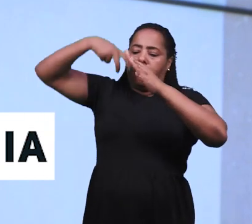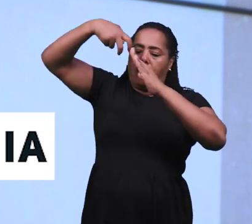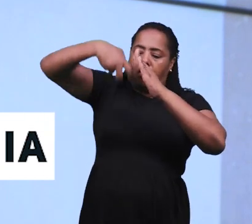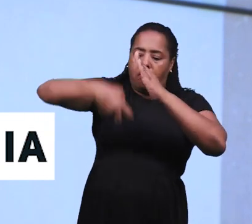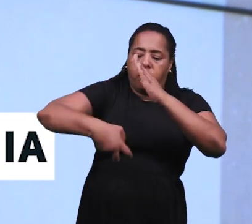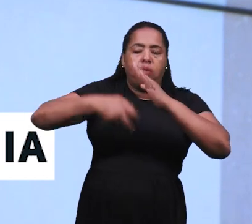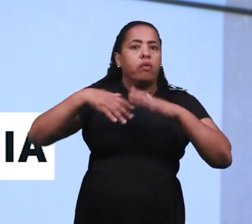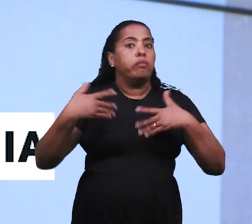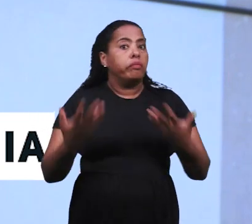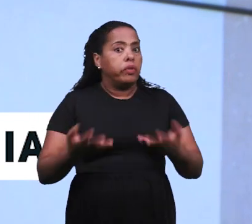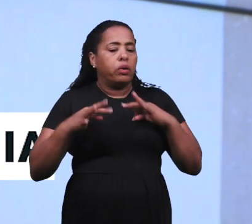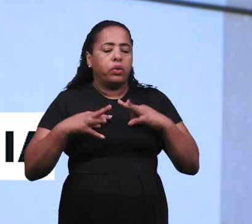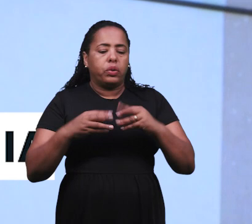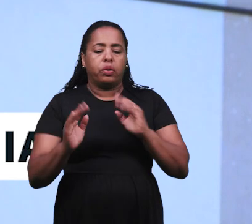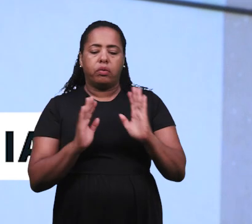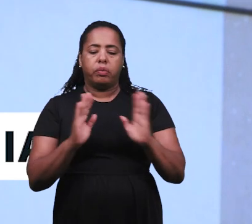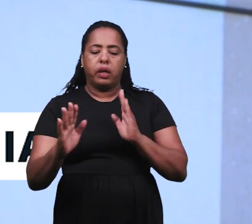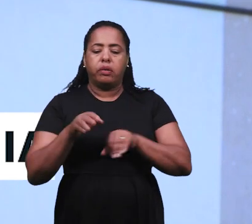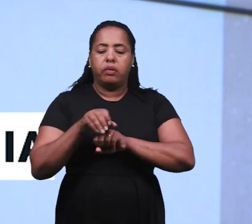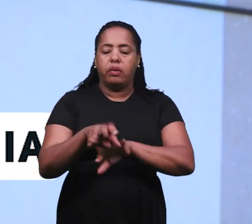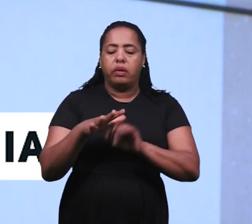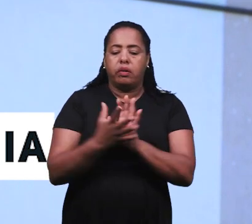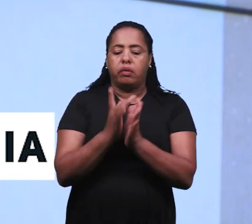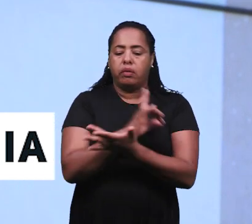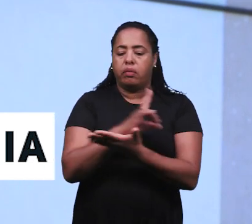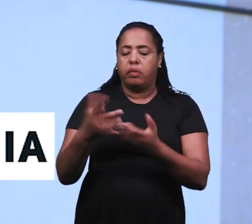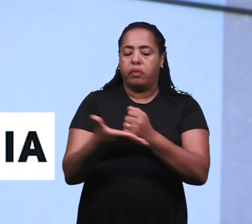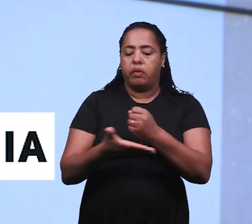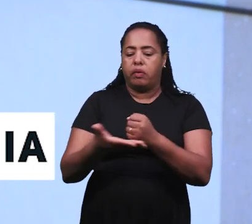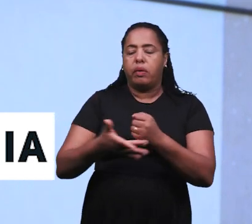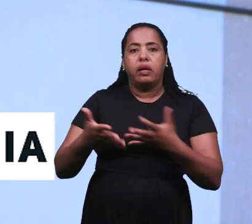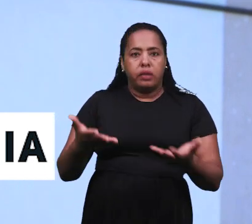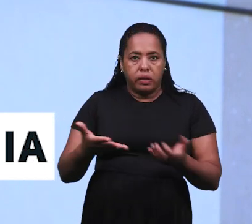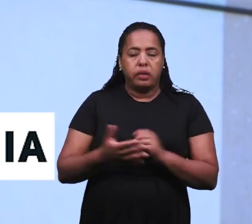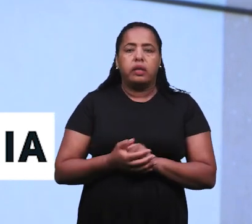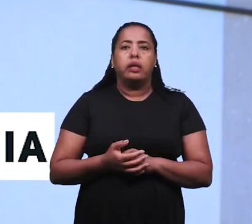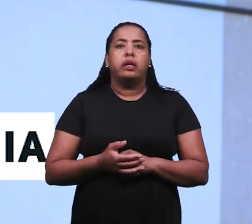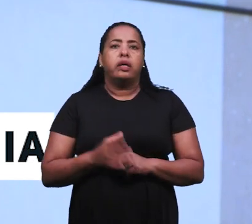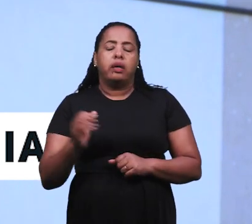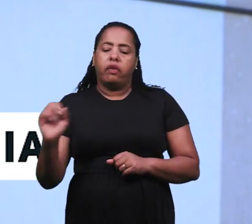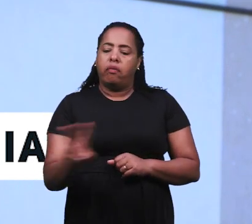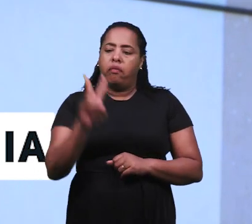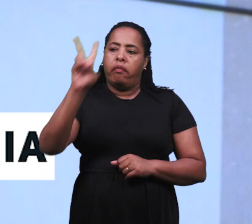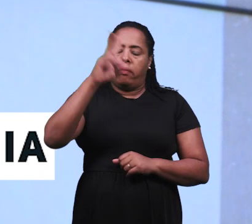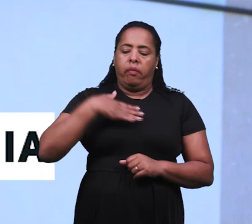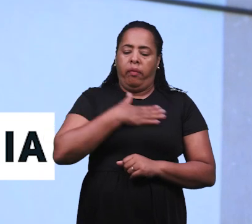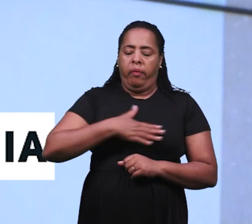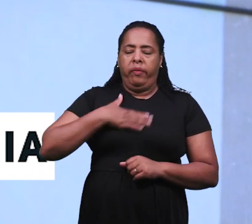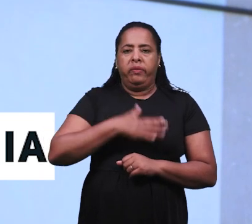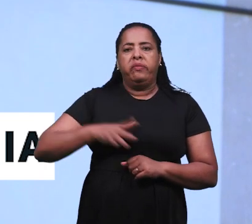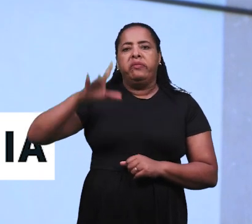histórias bíblicas, os ensinamentos do Senhor, e ali nós vamos realçando, né, esses valores que agradam a